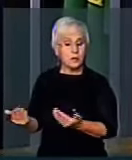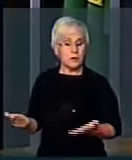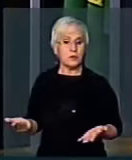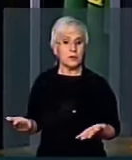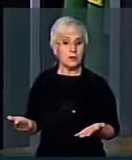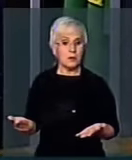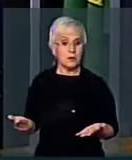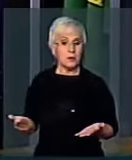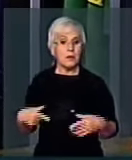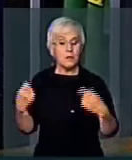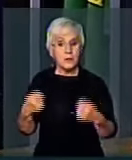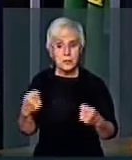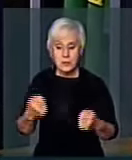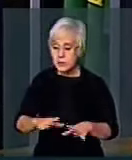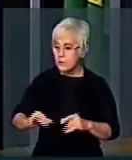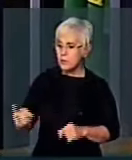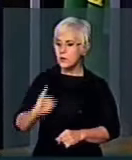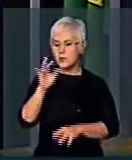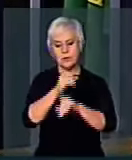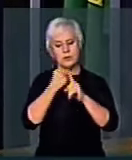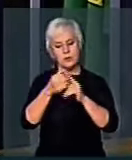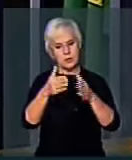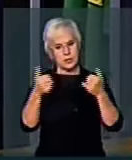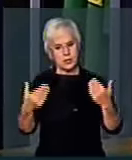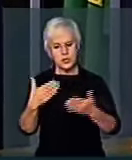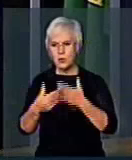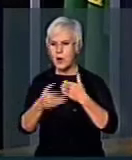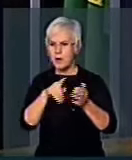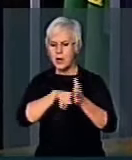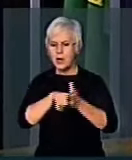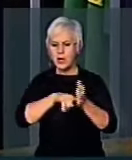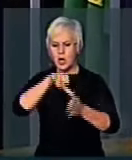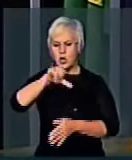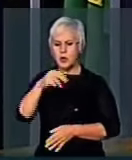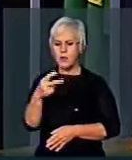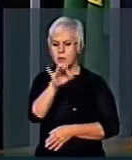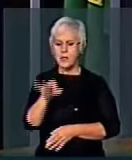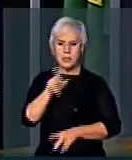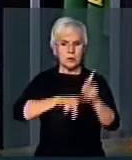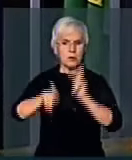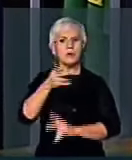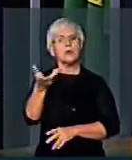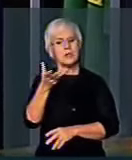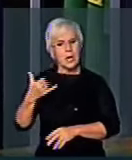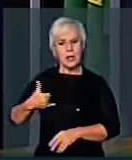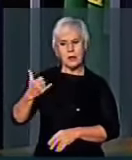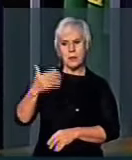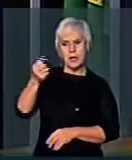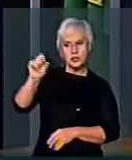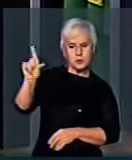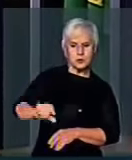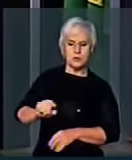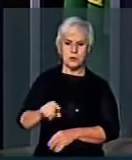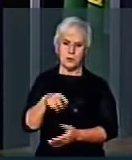algo mais do que pedido pela sociedade. Em qualquer pesquisa se nota que 92% da população quer a redução da